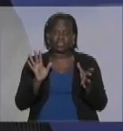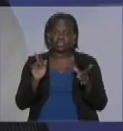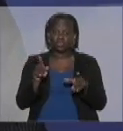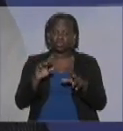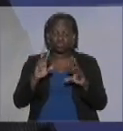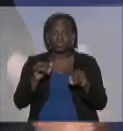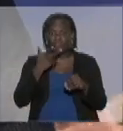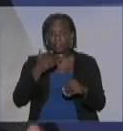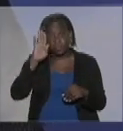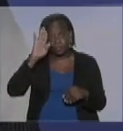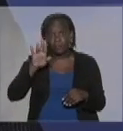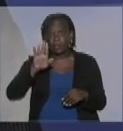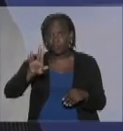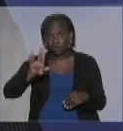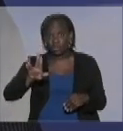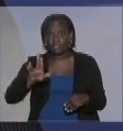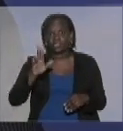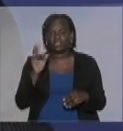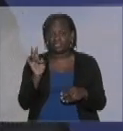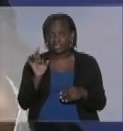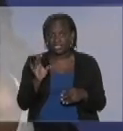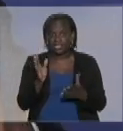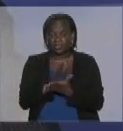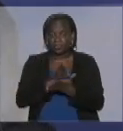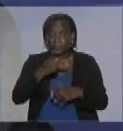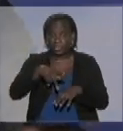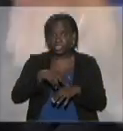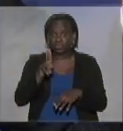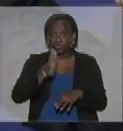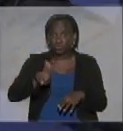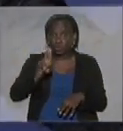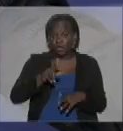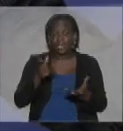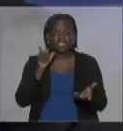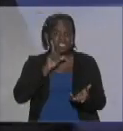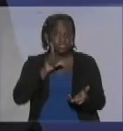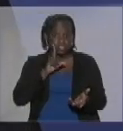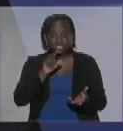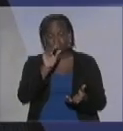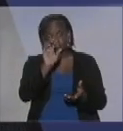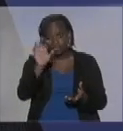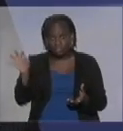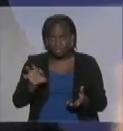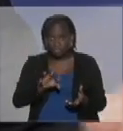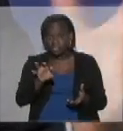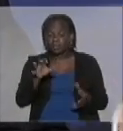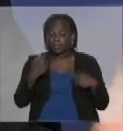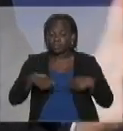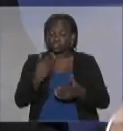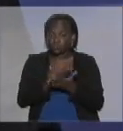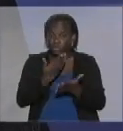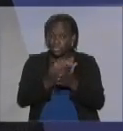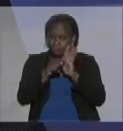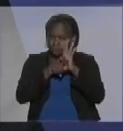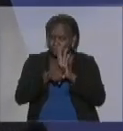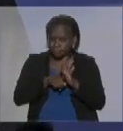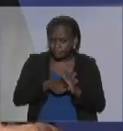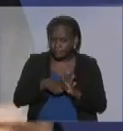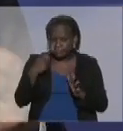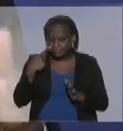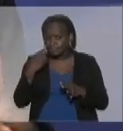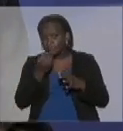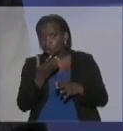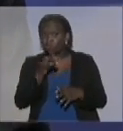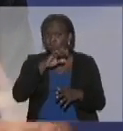efetivamente fala-se da maconha em alguns países, como no caso do Uruguai, em alguns estados dos Estados Unidos, mas a gente tem que estudar de forma